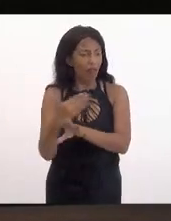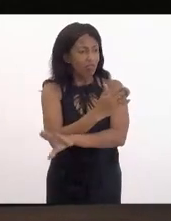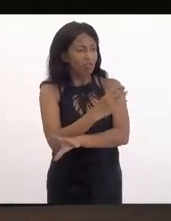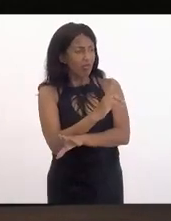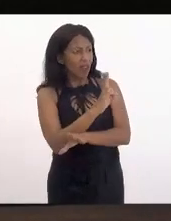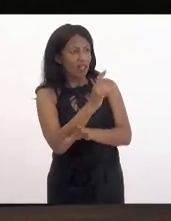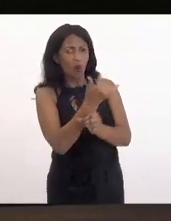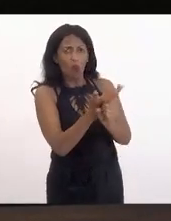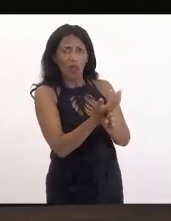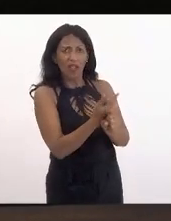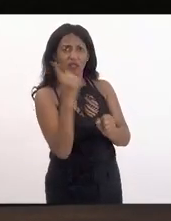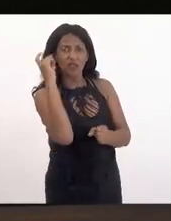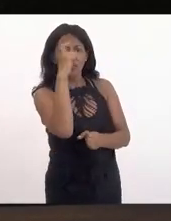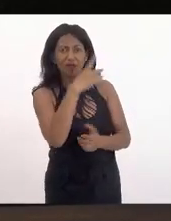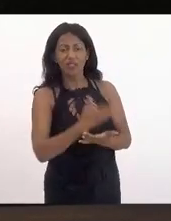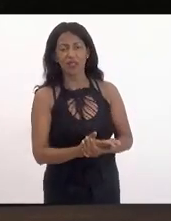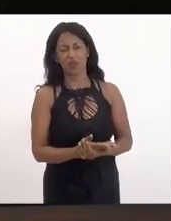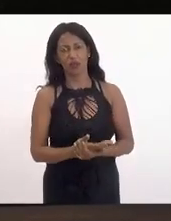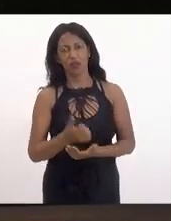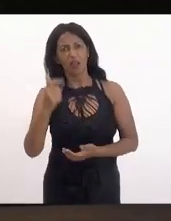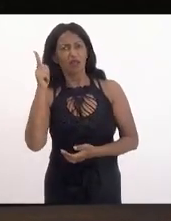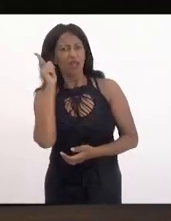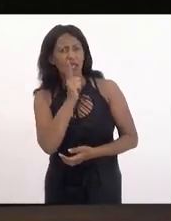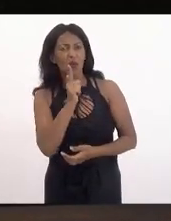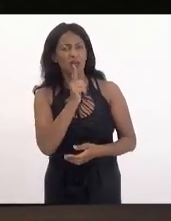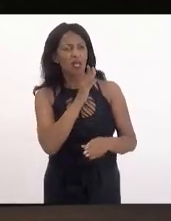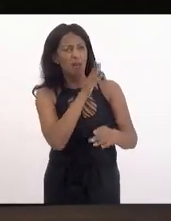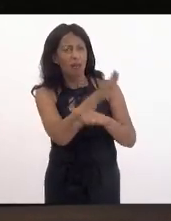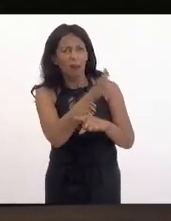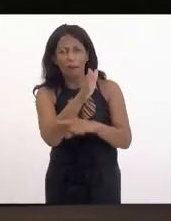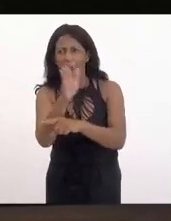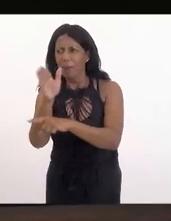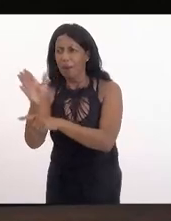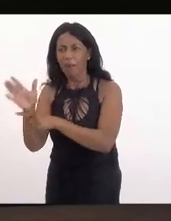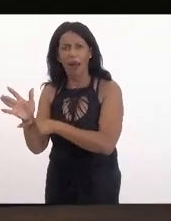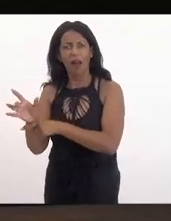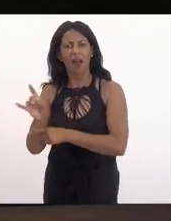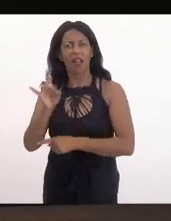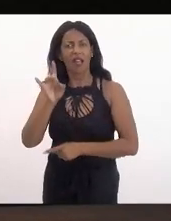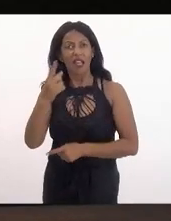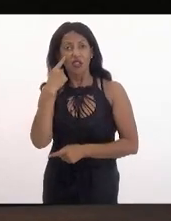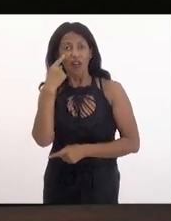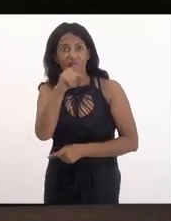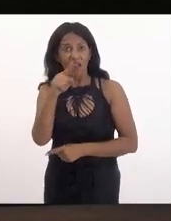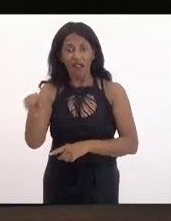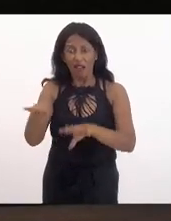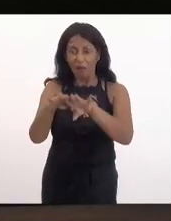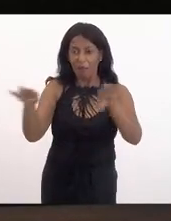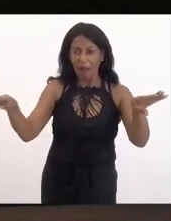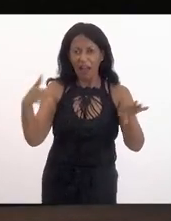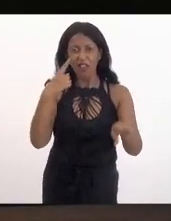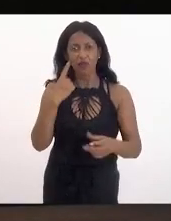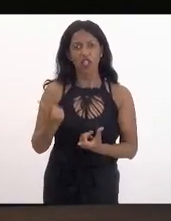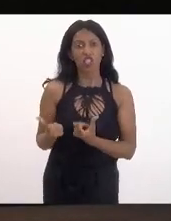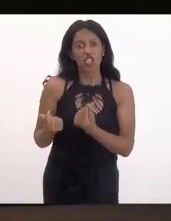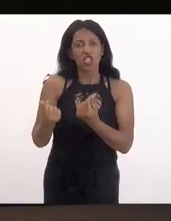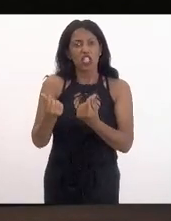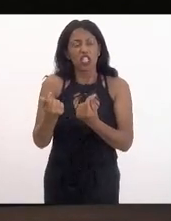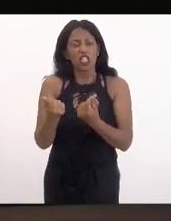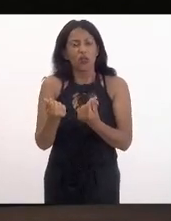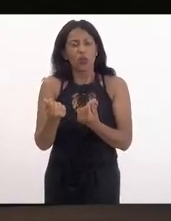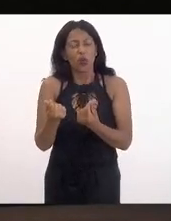é muito difícil de passar quem passa para as Universidades pública essa aí o parque de estacionamento é só quem tem dinheiro